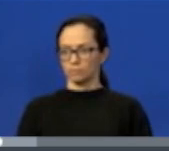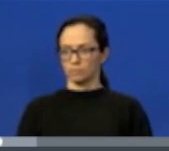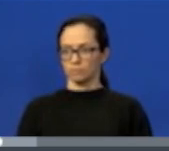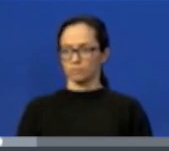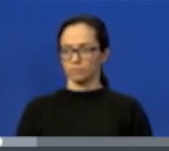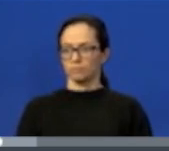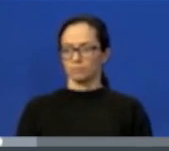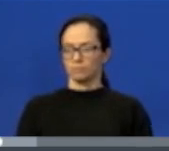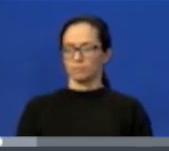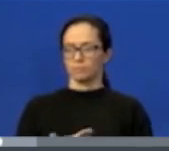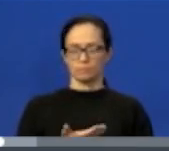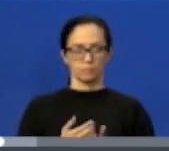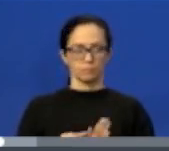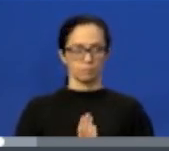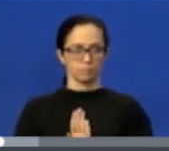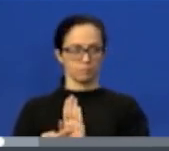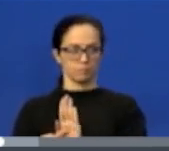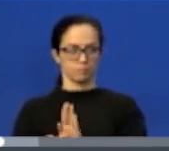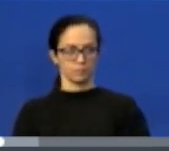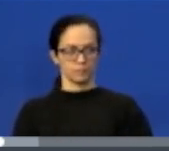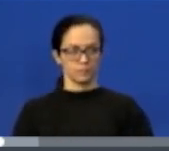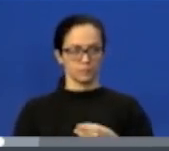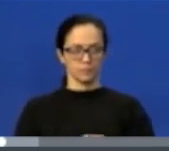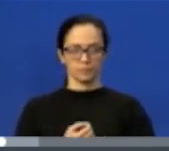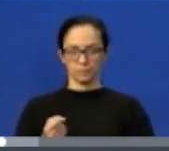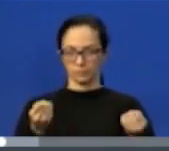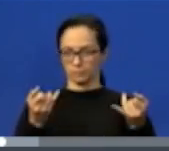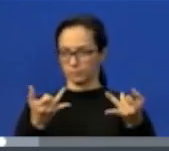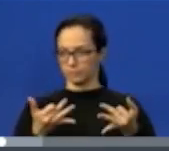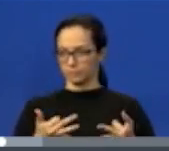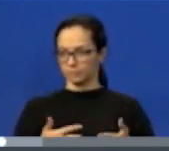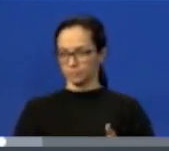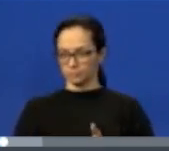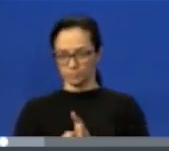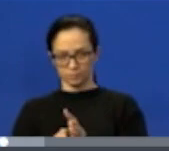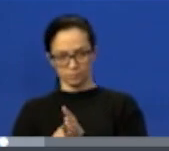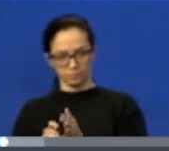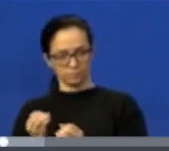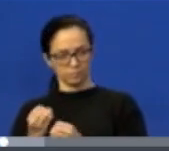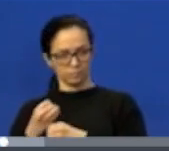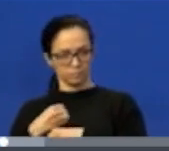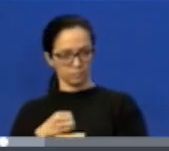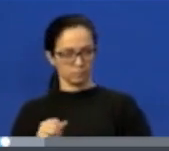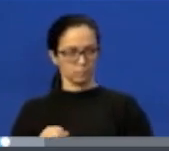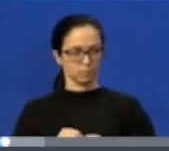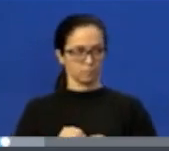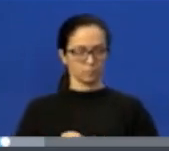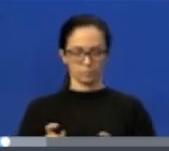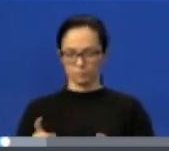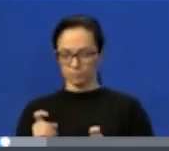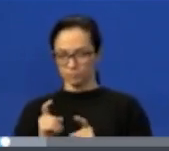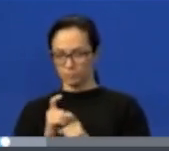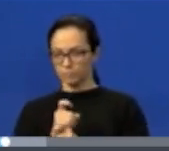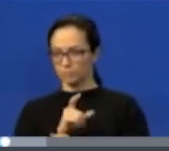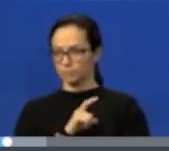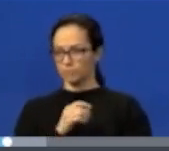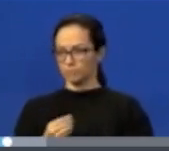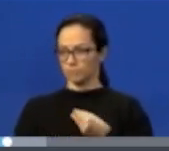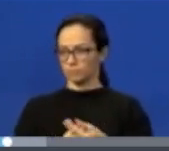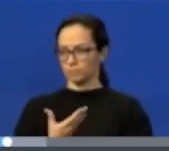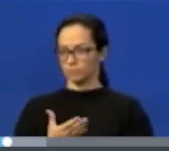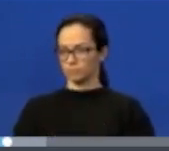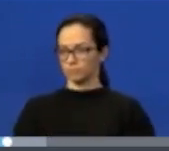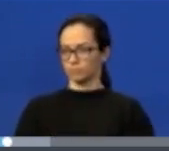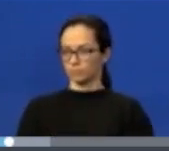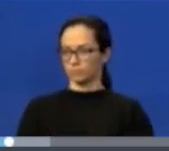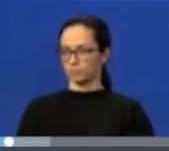Na sequência, nós vamos dar início a um novo conteúdo, que é sobre os exames laboratoriais do tipo microbiológicos. Então, nós vamos agora